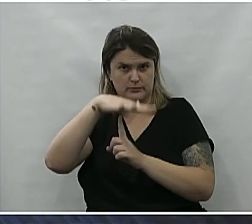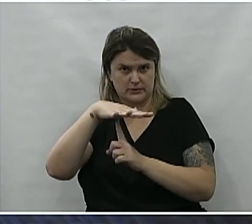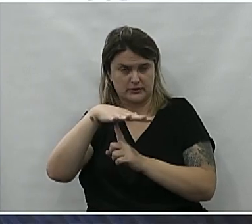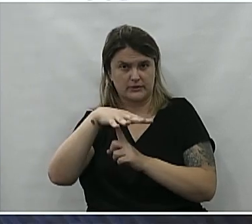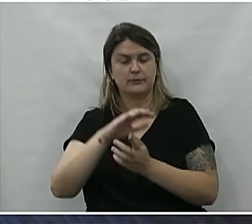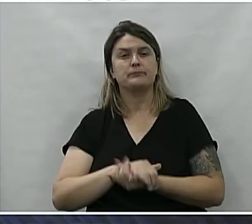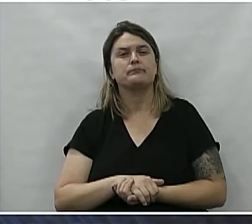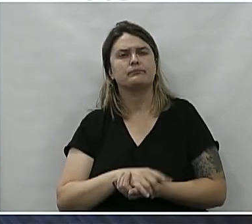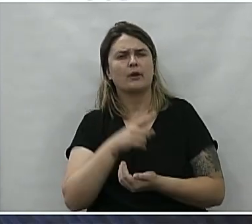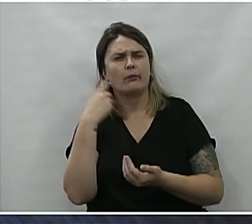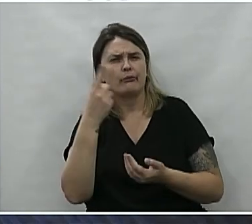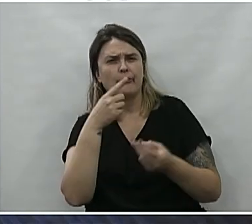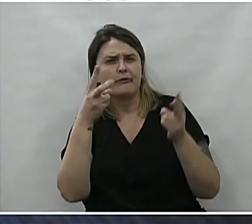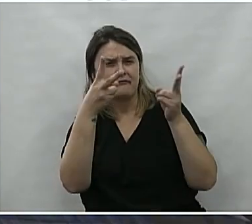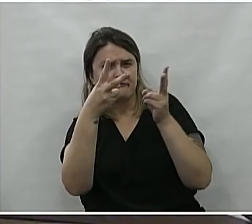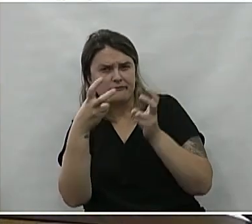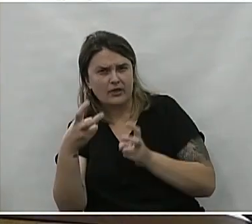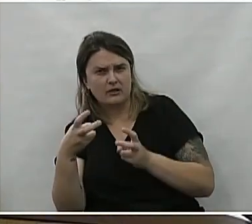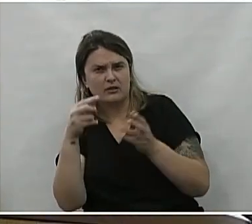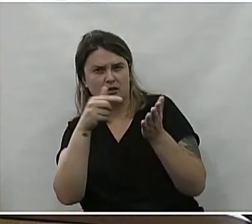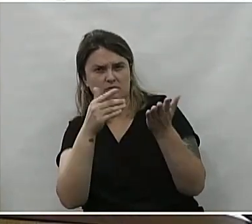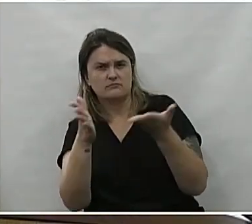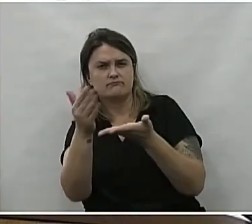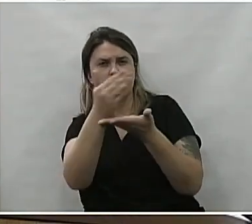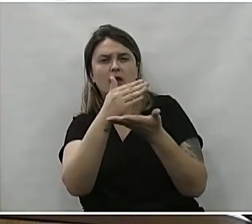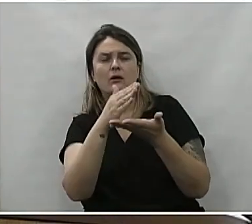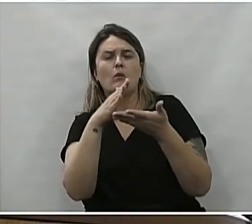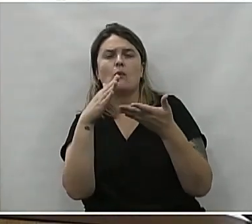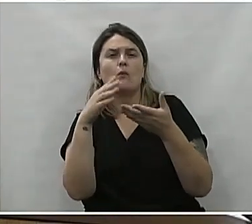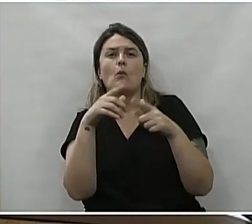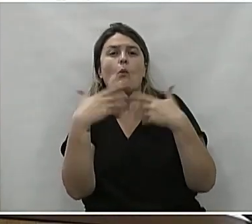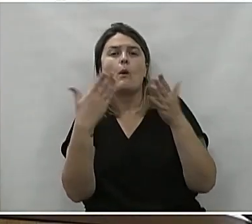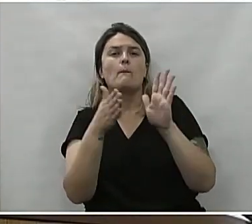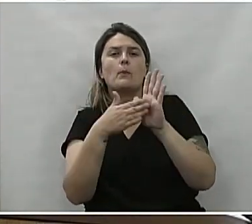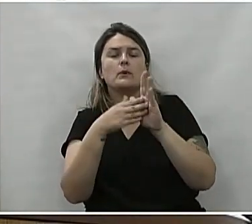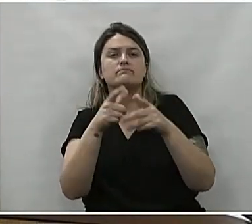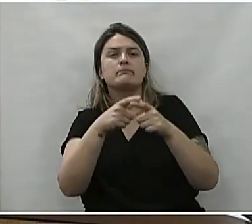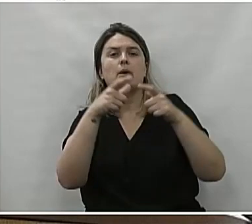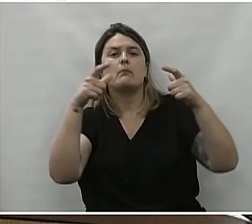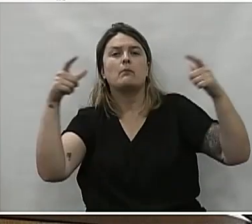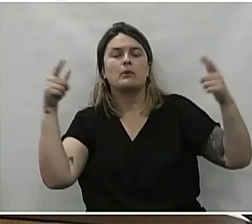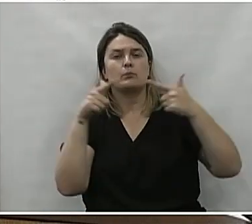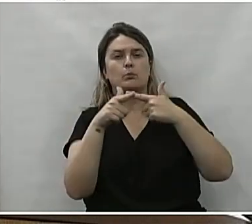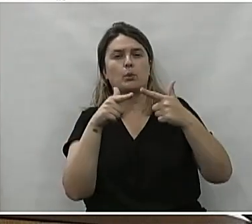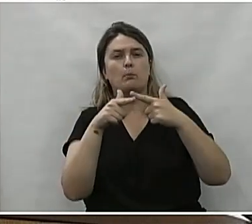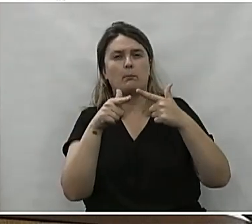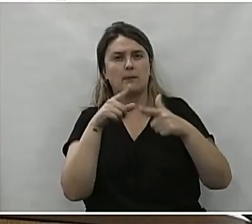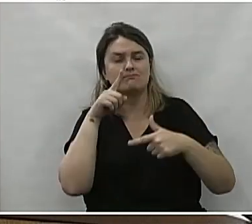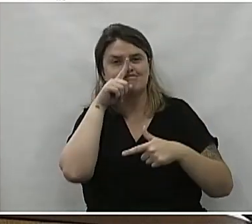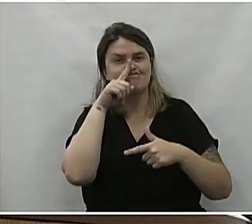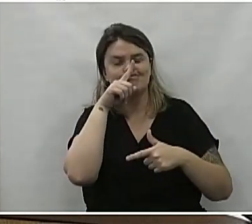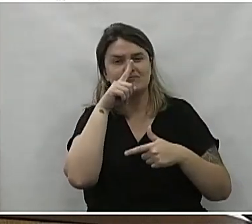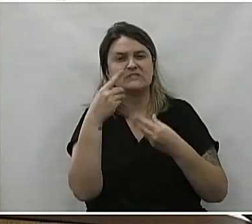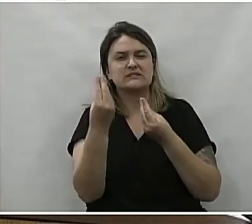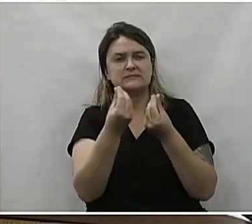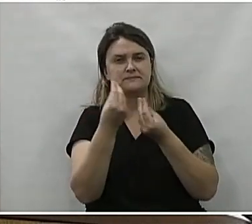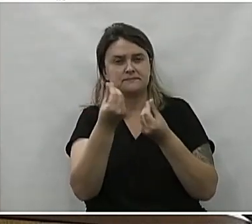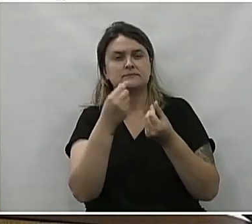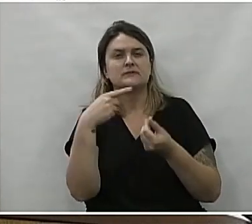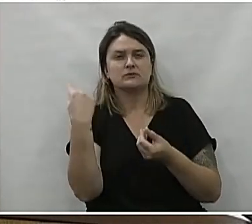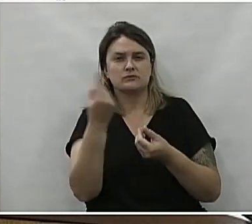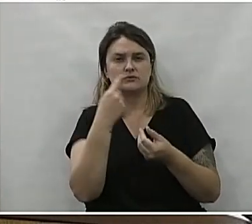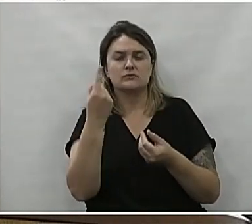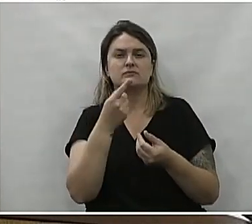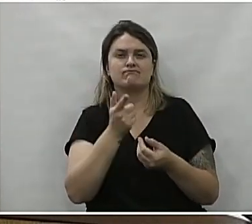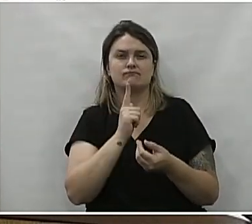que a gente possa Verificar através Desses dados Qual é a dimensão Desse problema Tão grave E tão delicado Que a gente